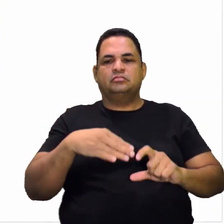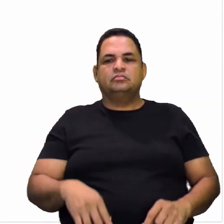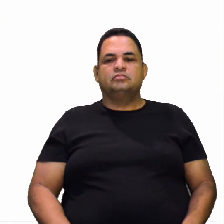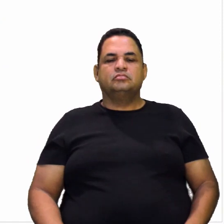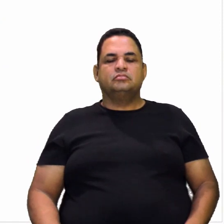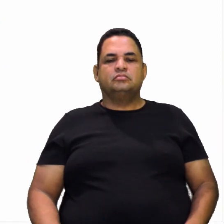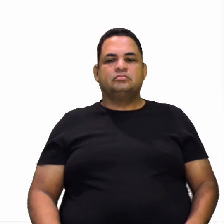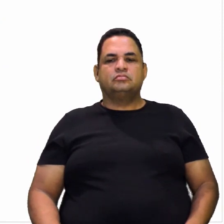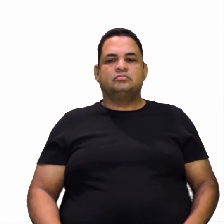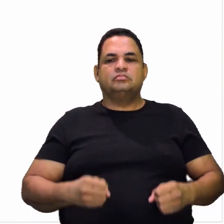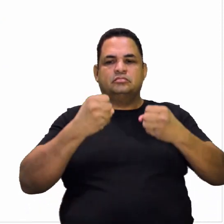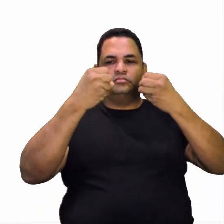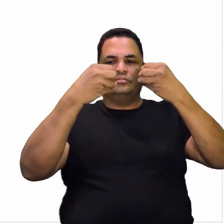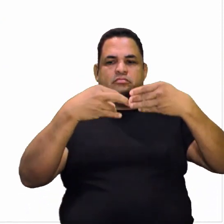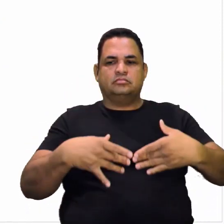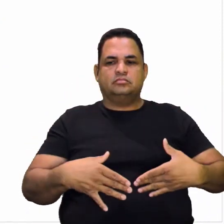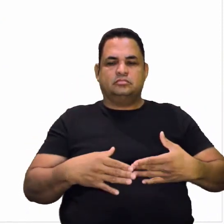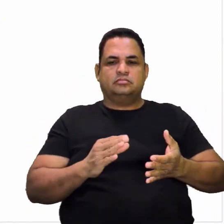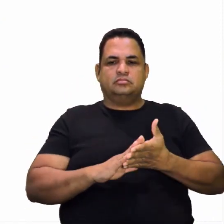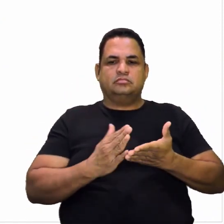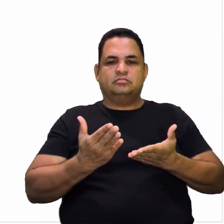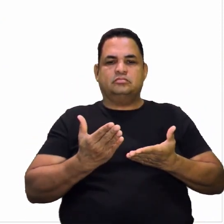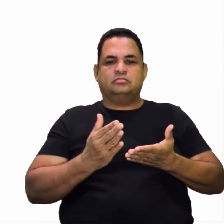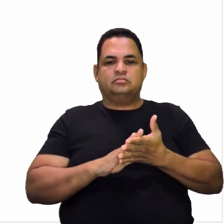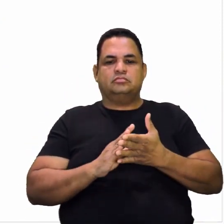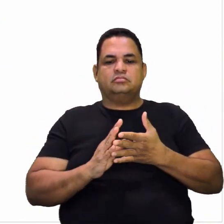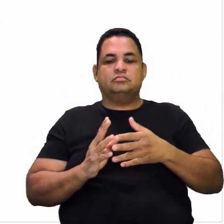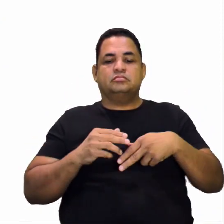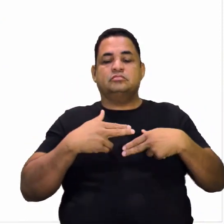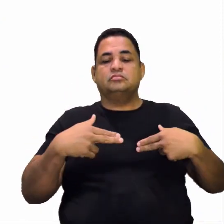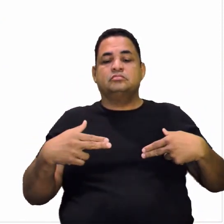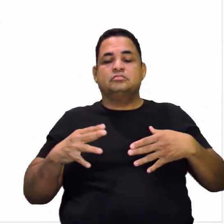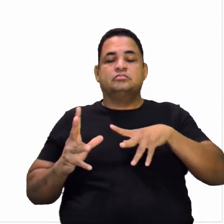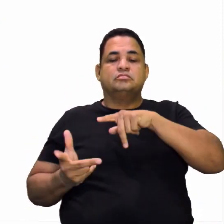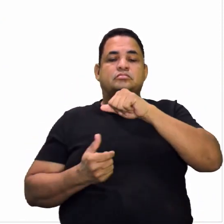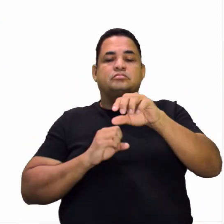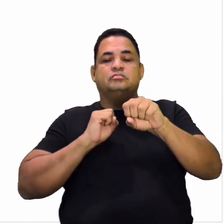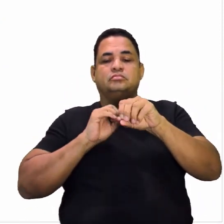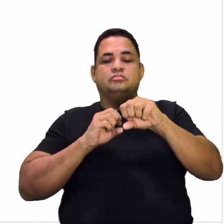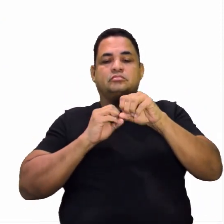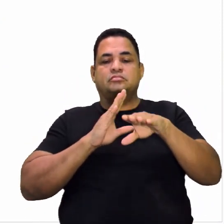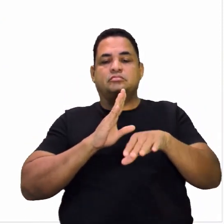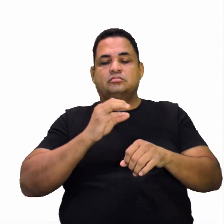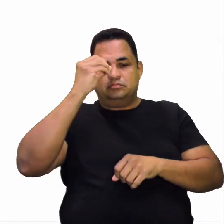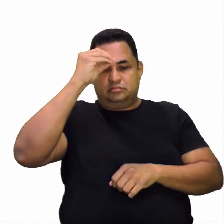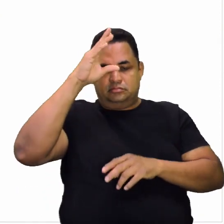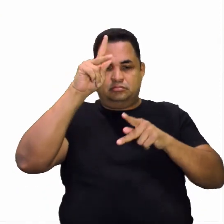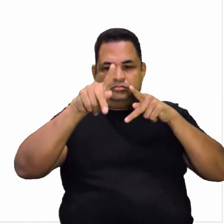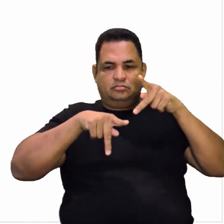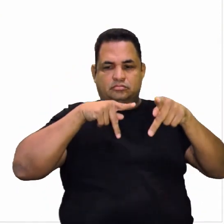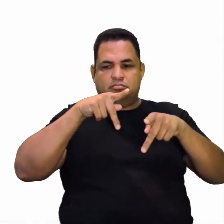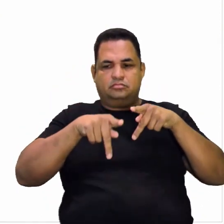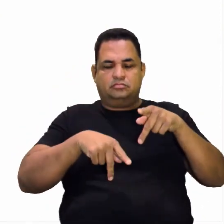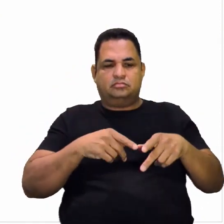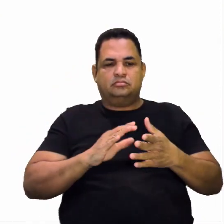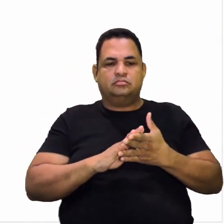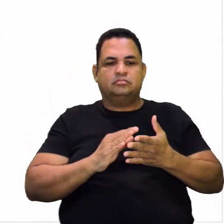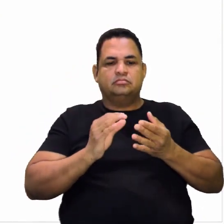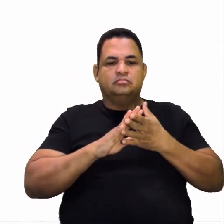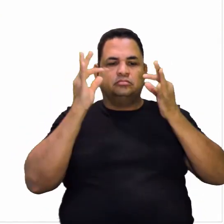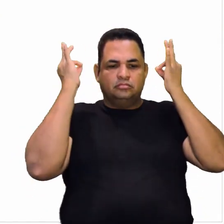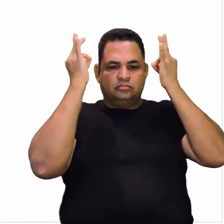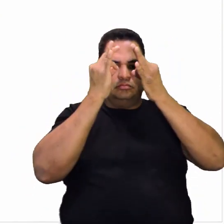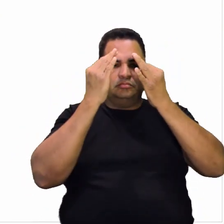para explicarem as coisas do mundo e transmitir os seus conhecimentos populares. Os gregos